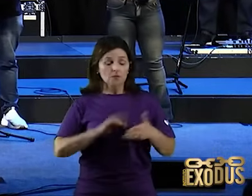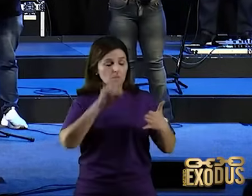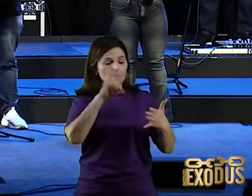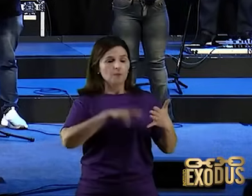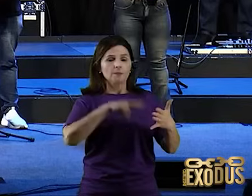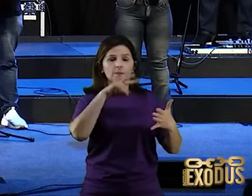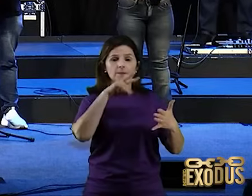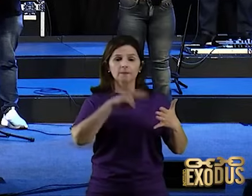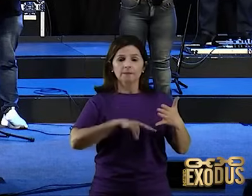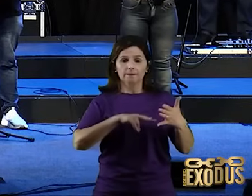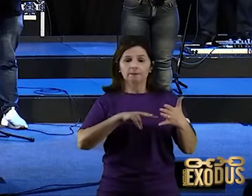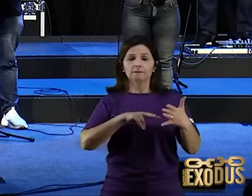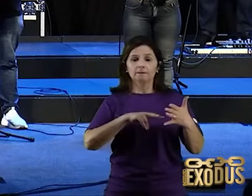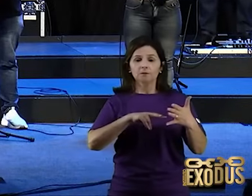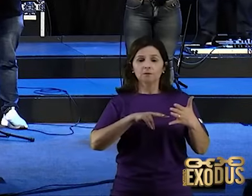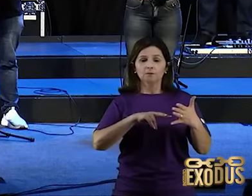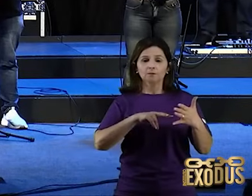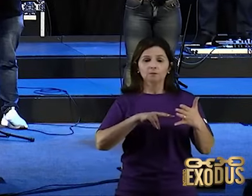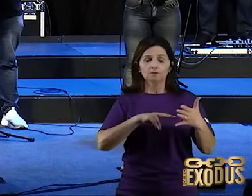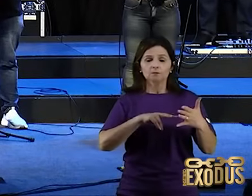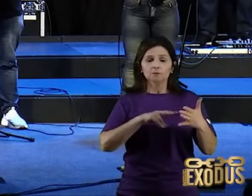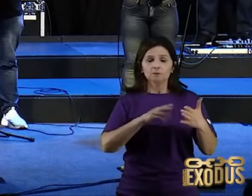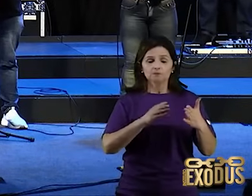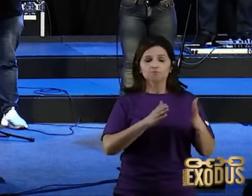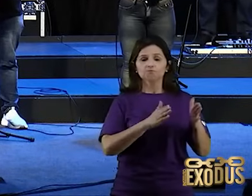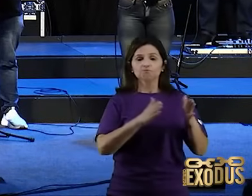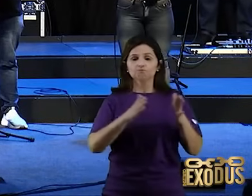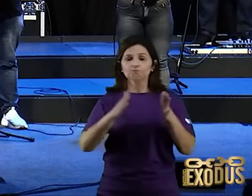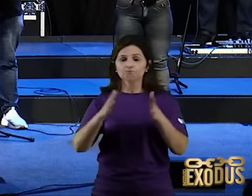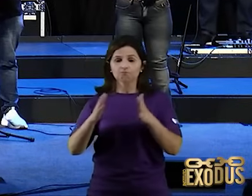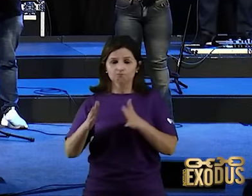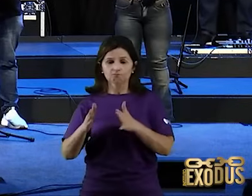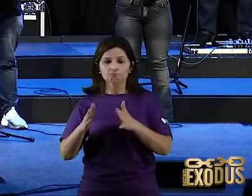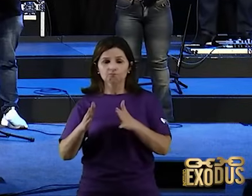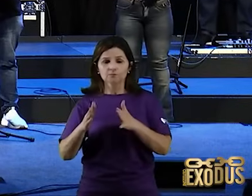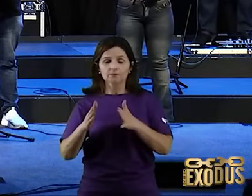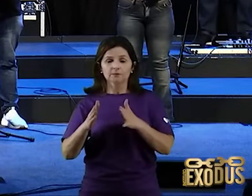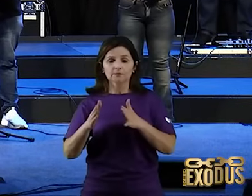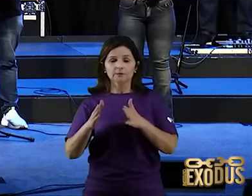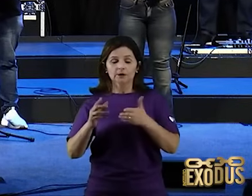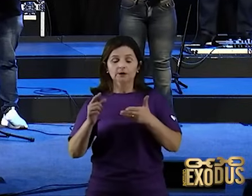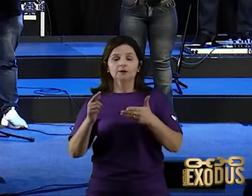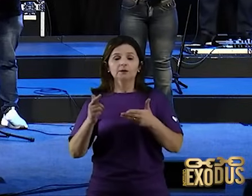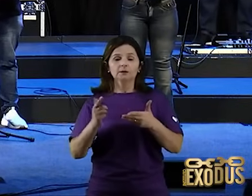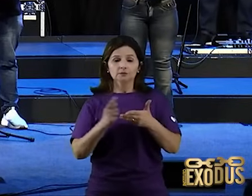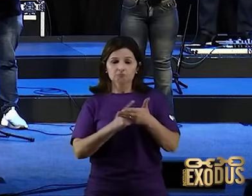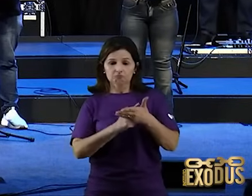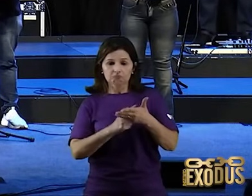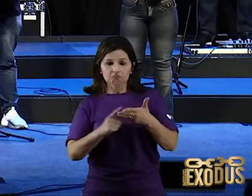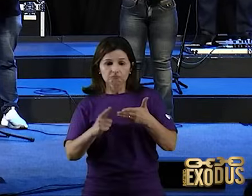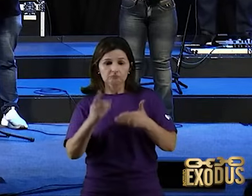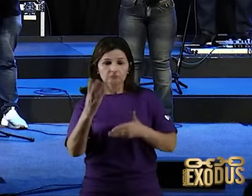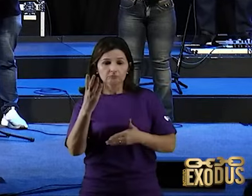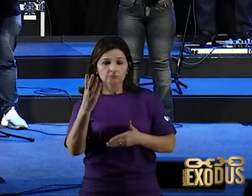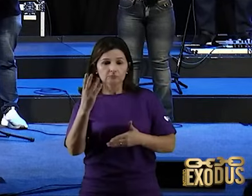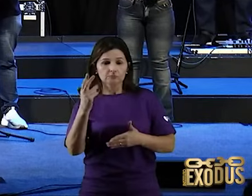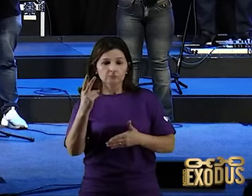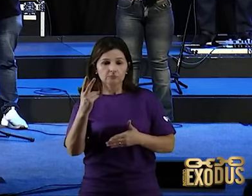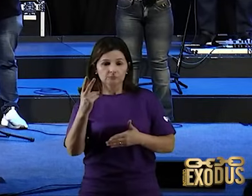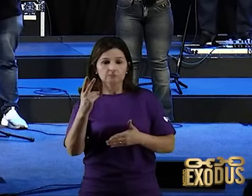bíblia esse ano se você chegou comigo no Capítulo 42 livro de Gênesis Você viu a enormidade